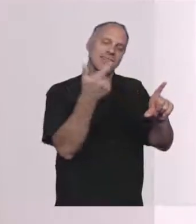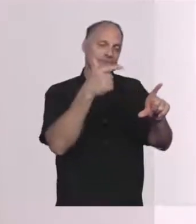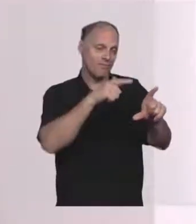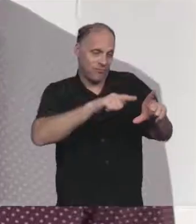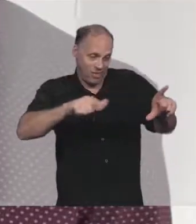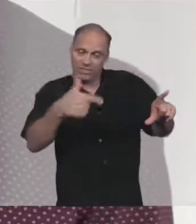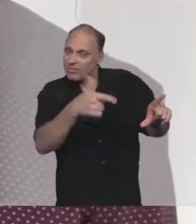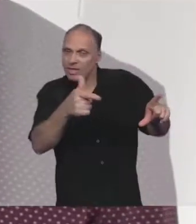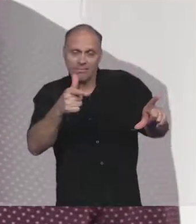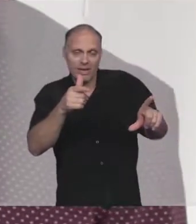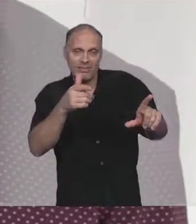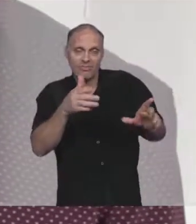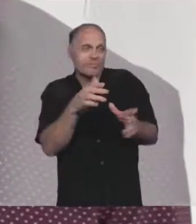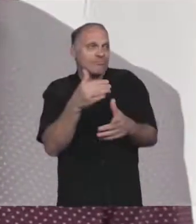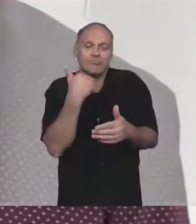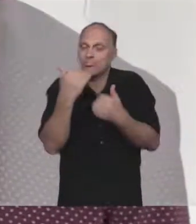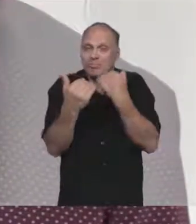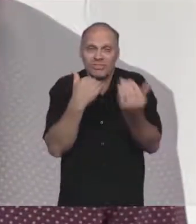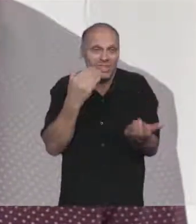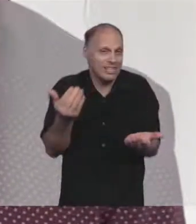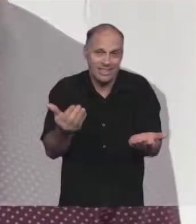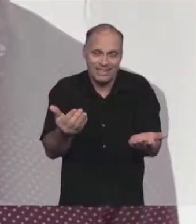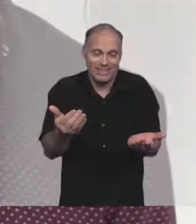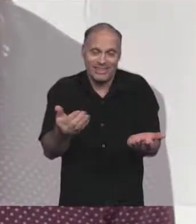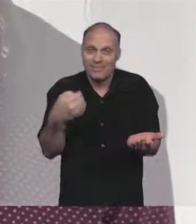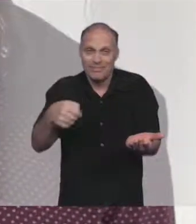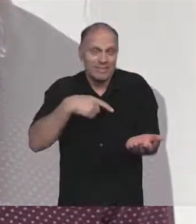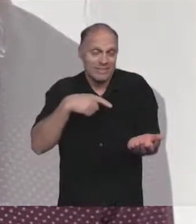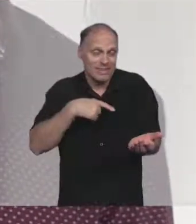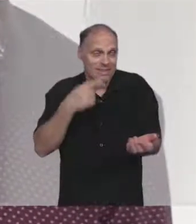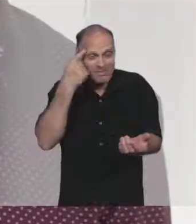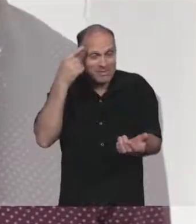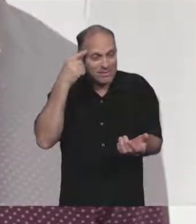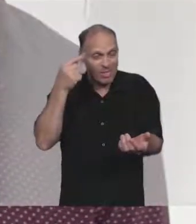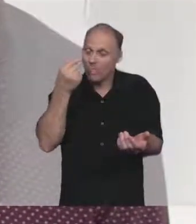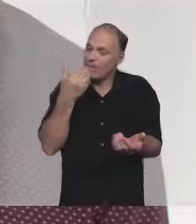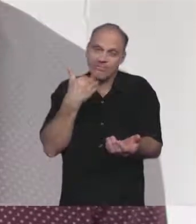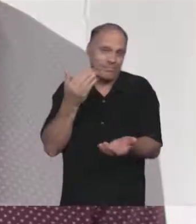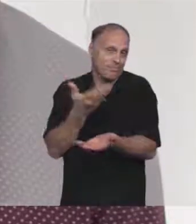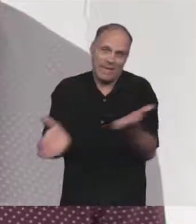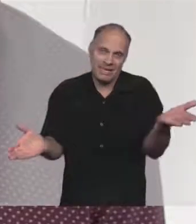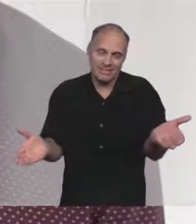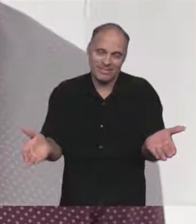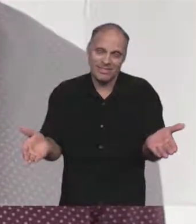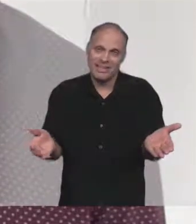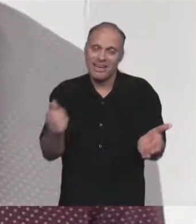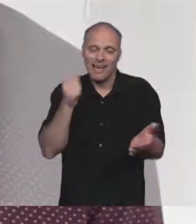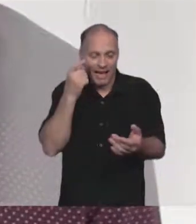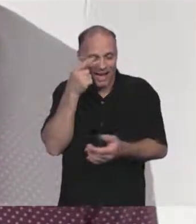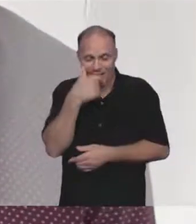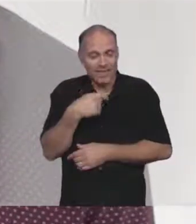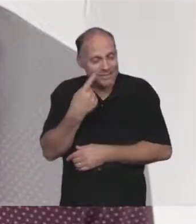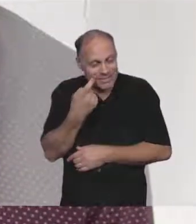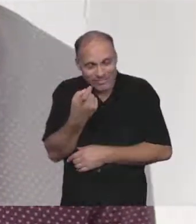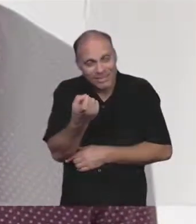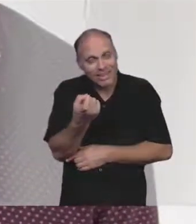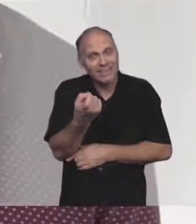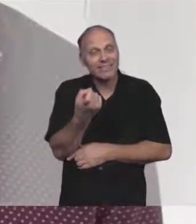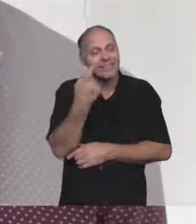já cai por água, né, esse pensamento. Isso me